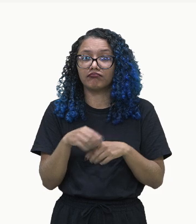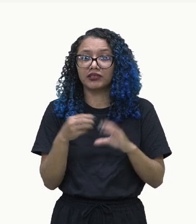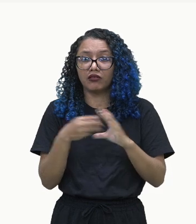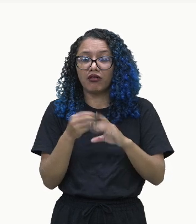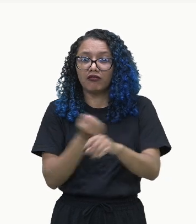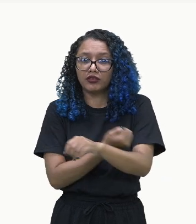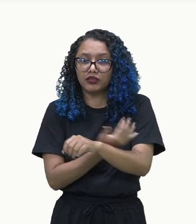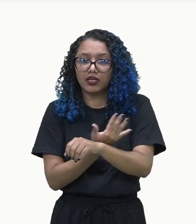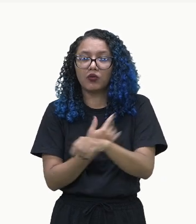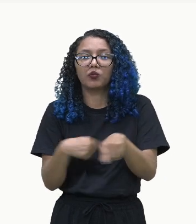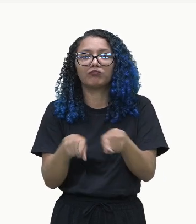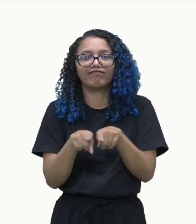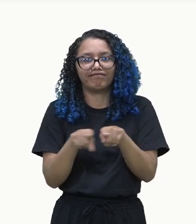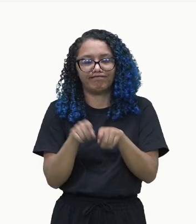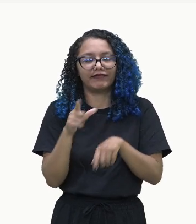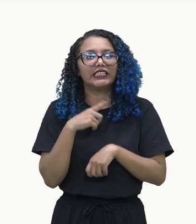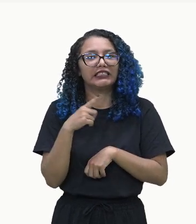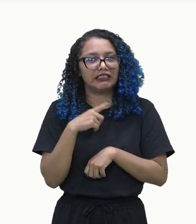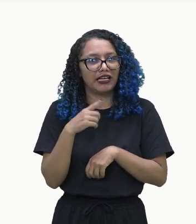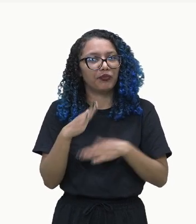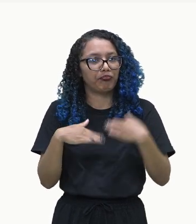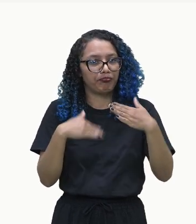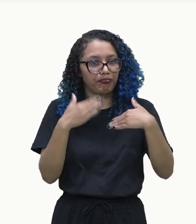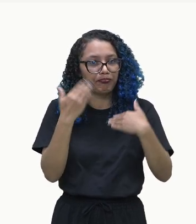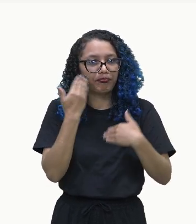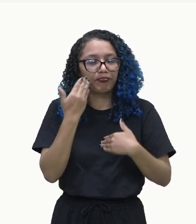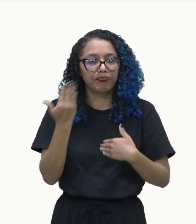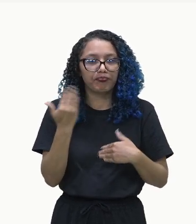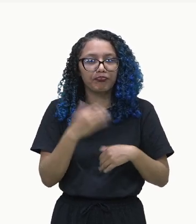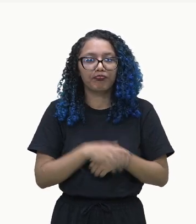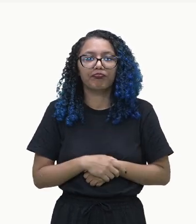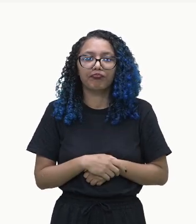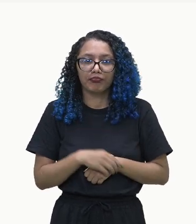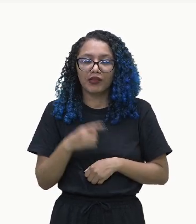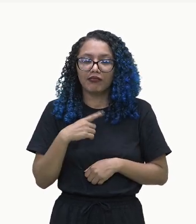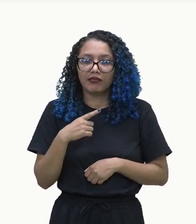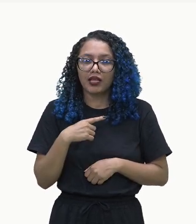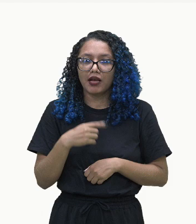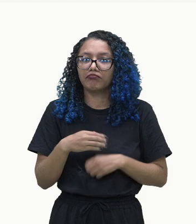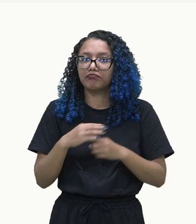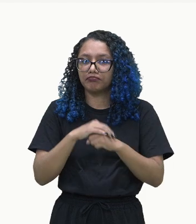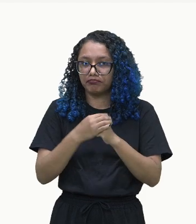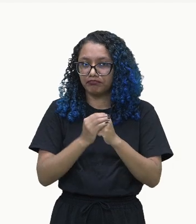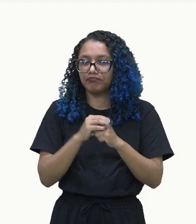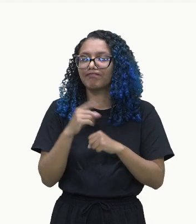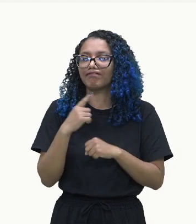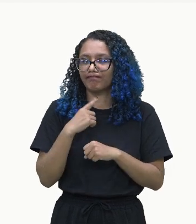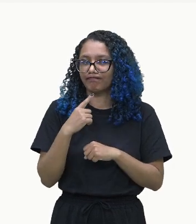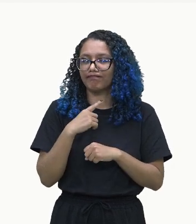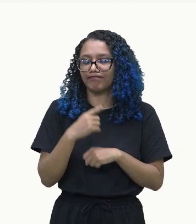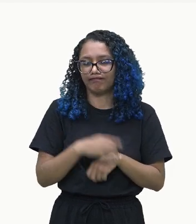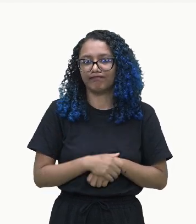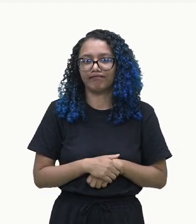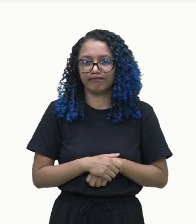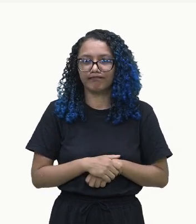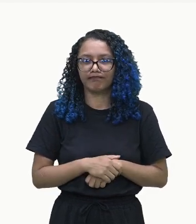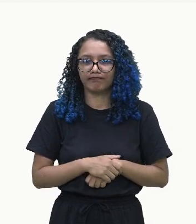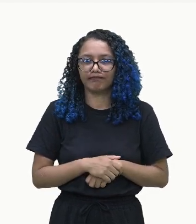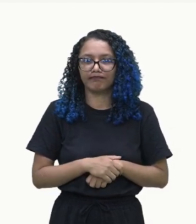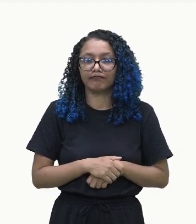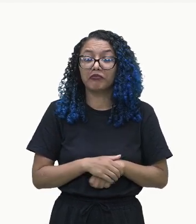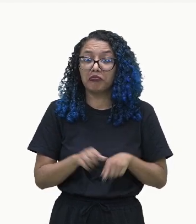Saibam vocês que nas células vegetais também possuem membrana plasmática, também são